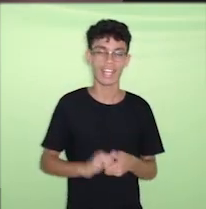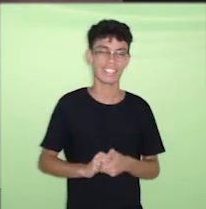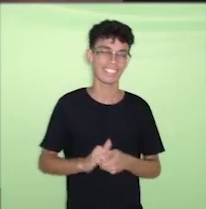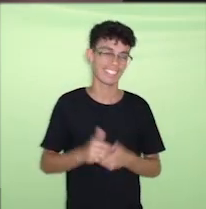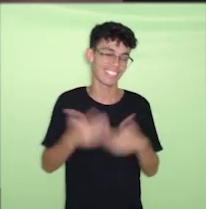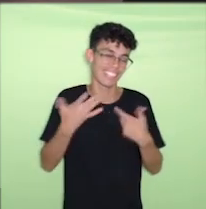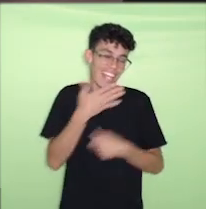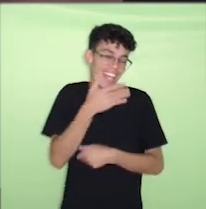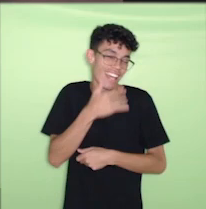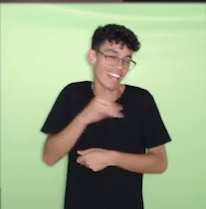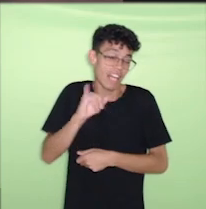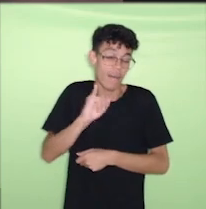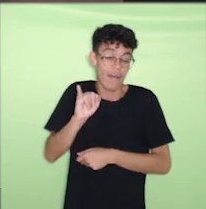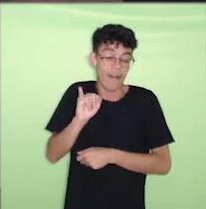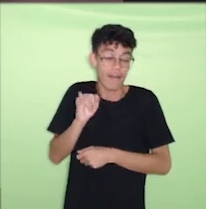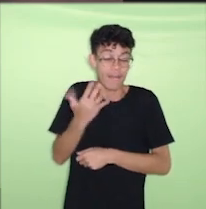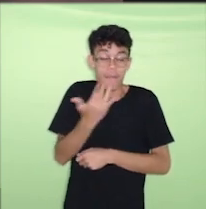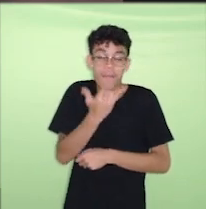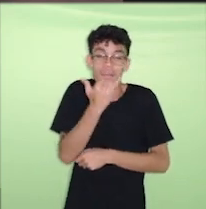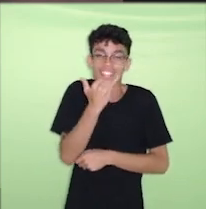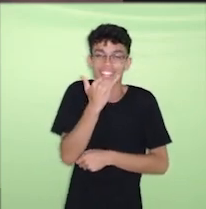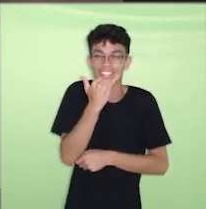Irmã, a senhora dá licença.